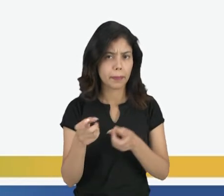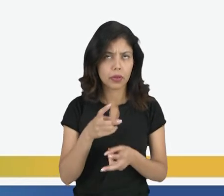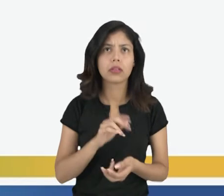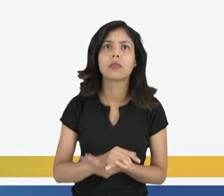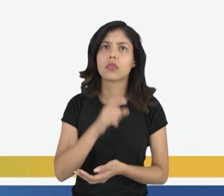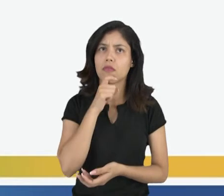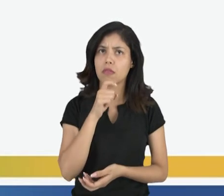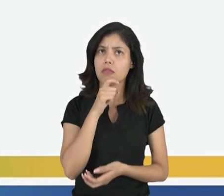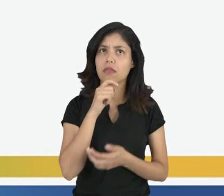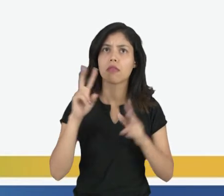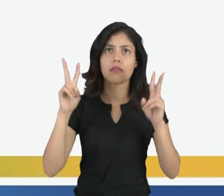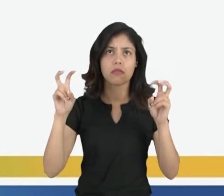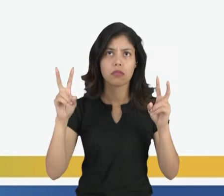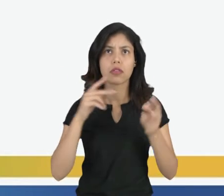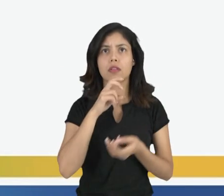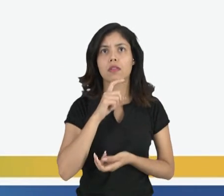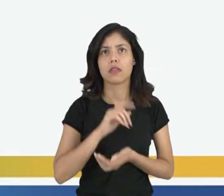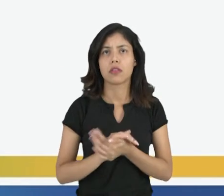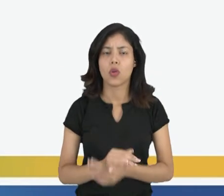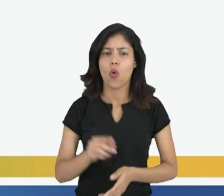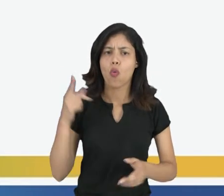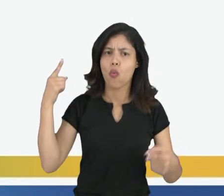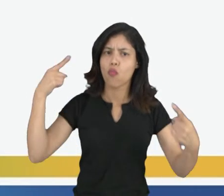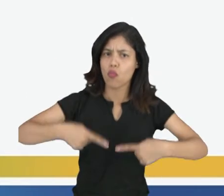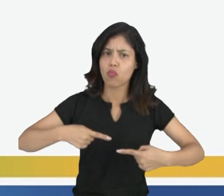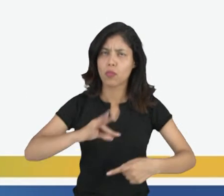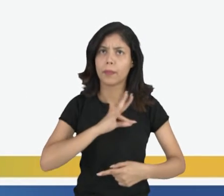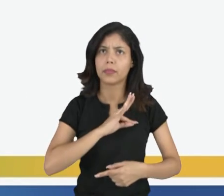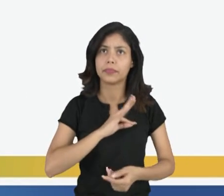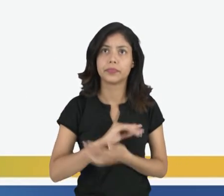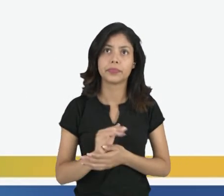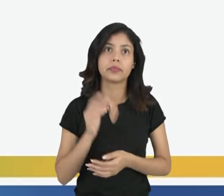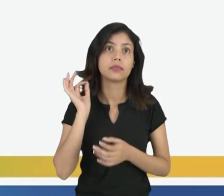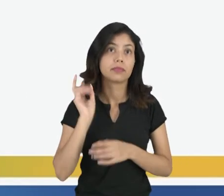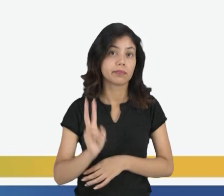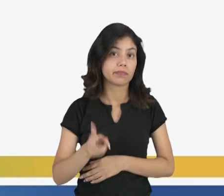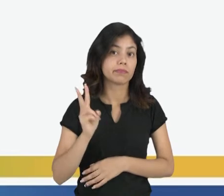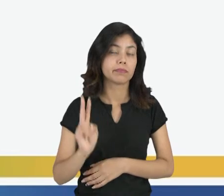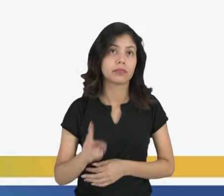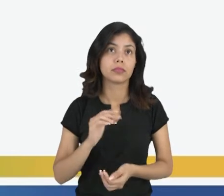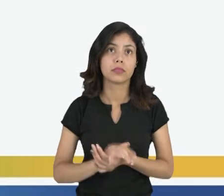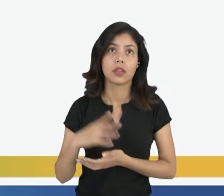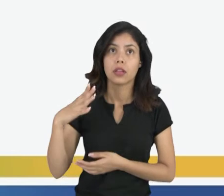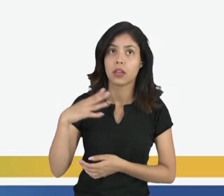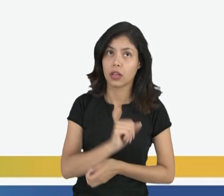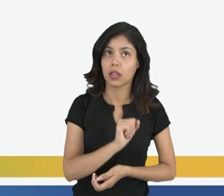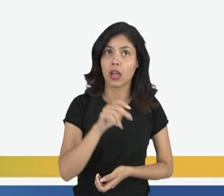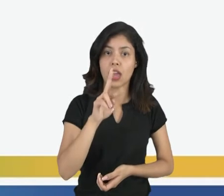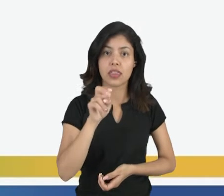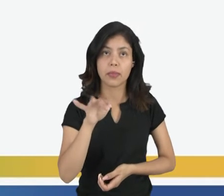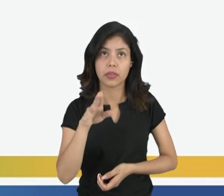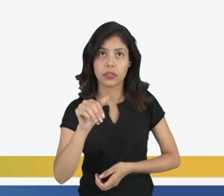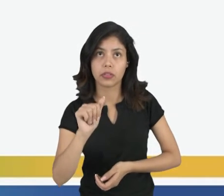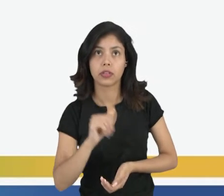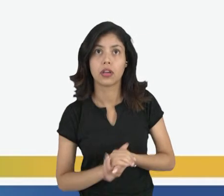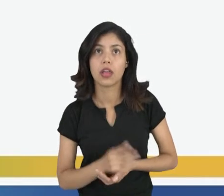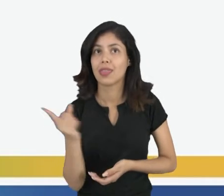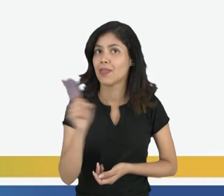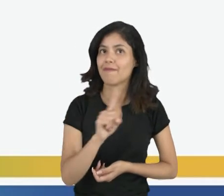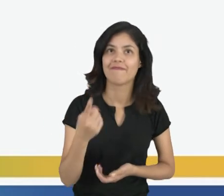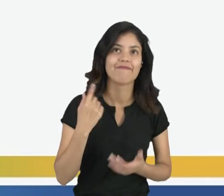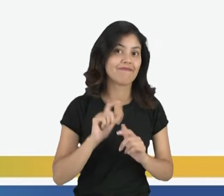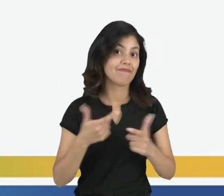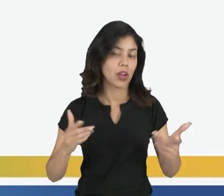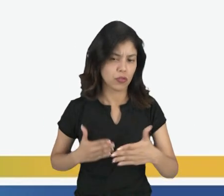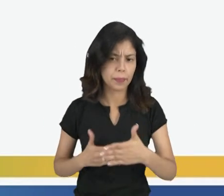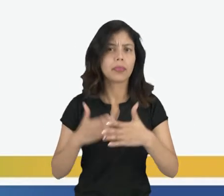Guerra Fria fosse o confronto militar e a cada vez mais frenética corrida armamentista, não foi esse o